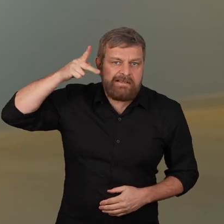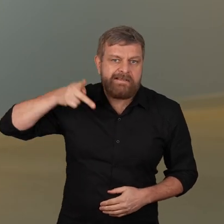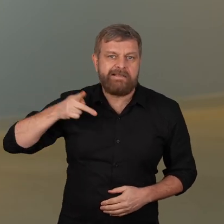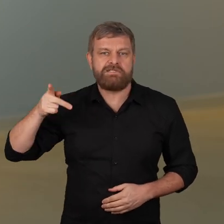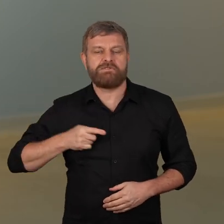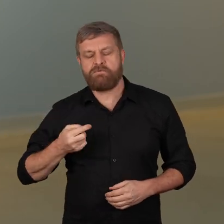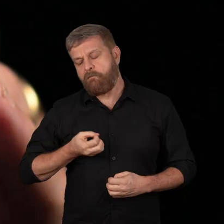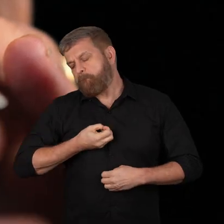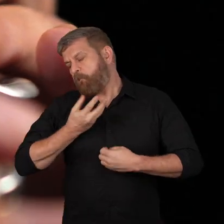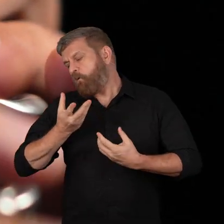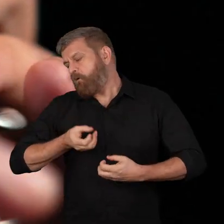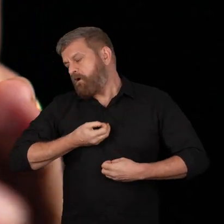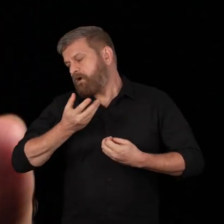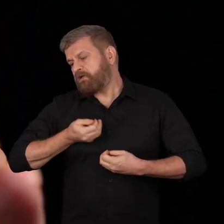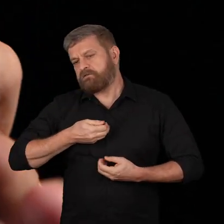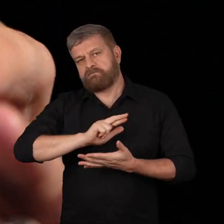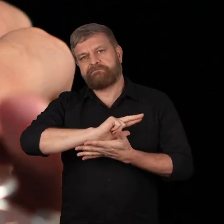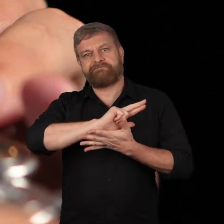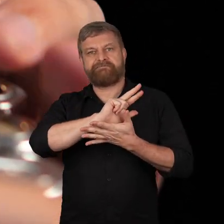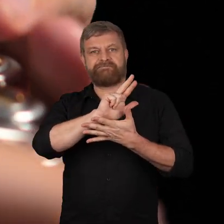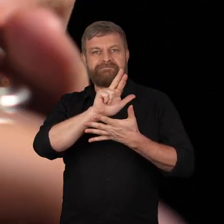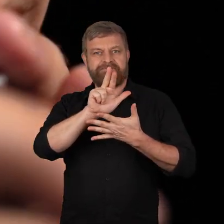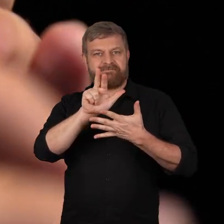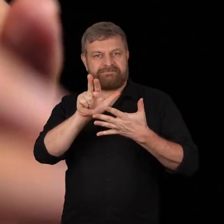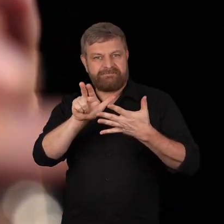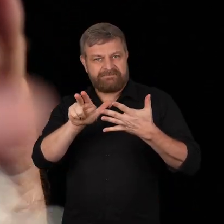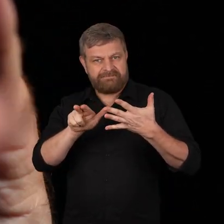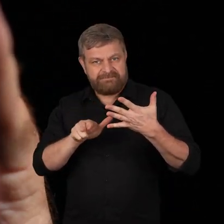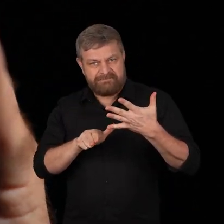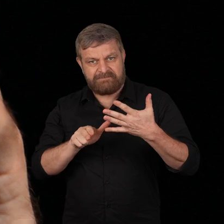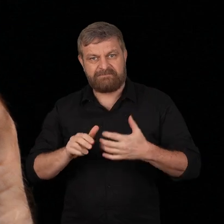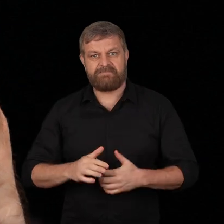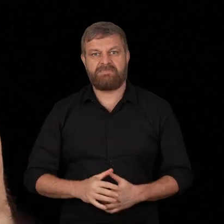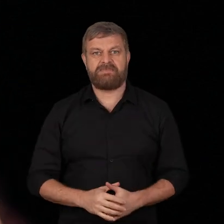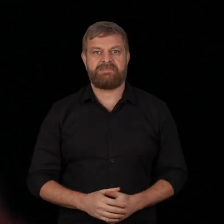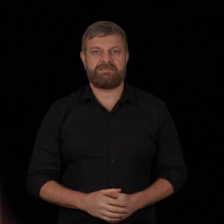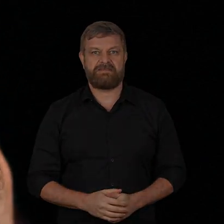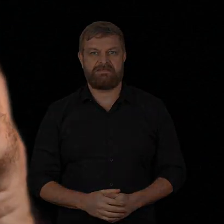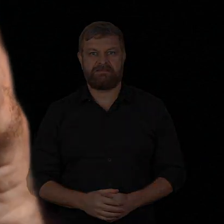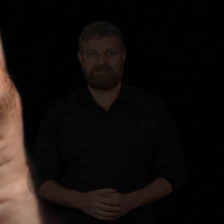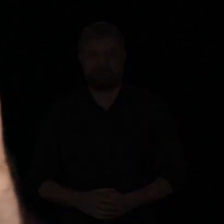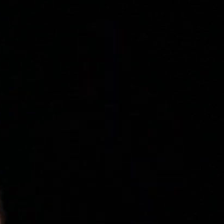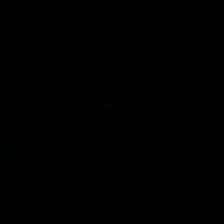prosaico, poético, e assim sucessivamente.